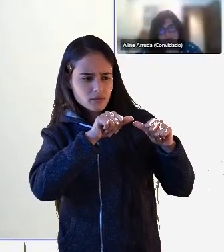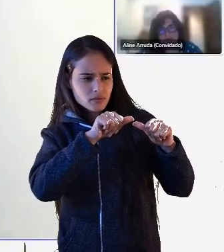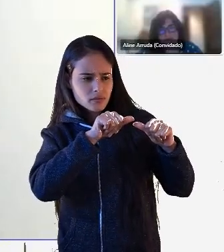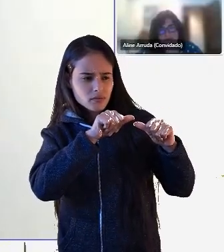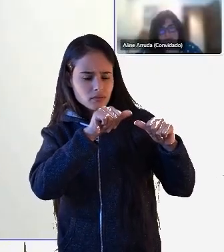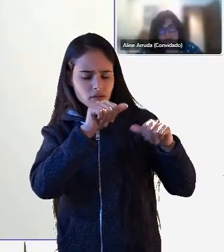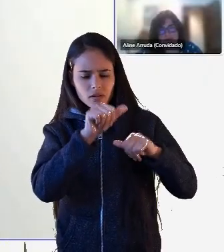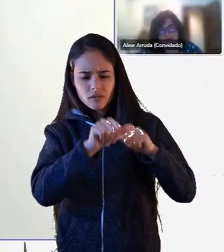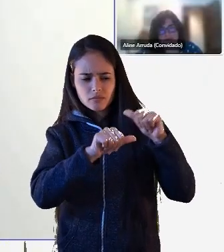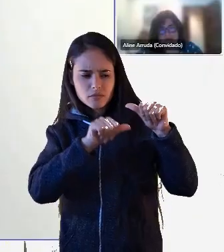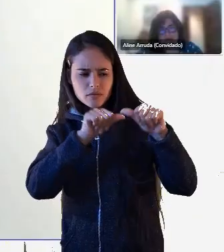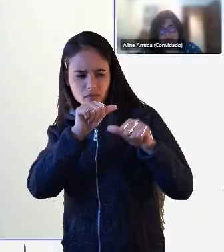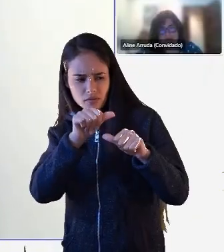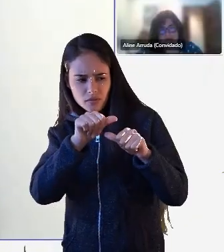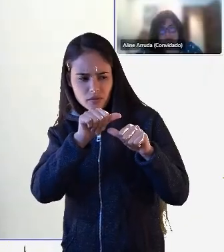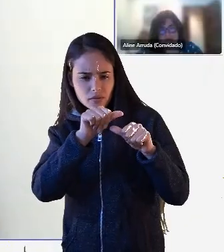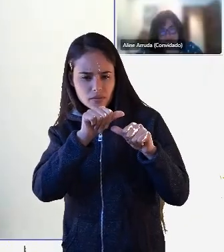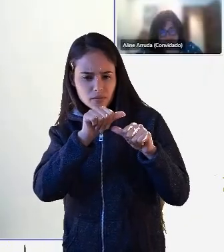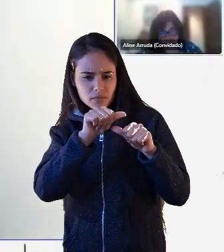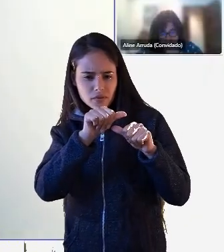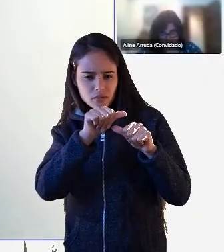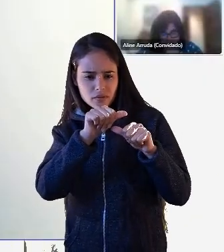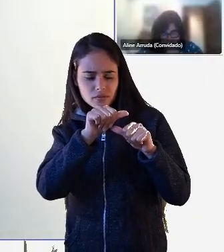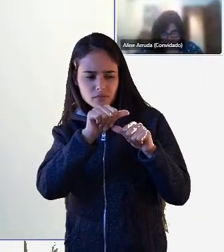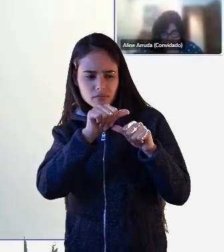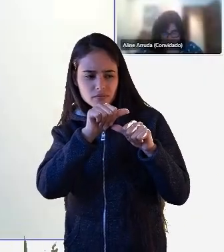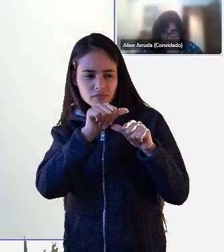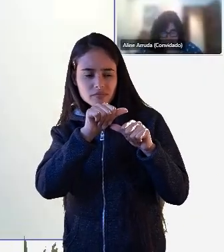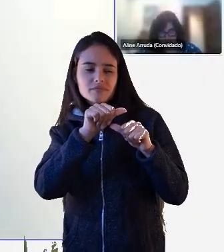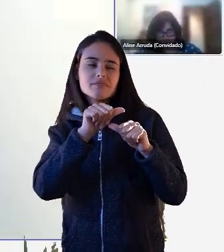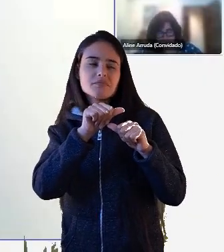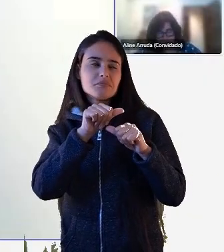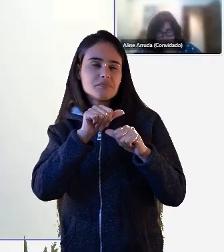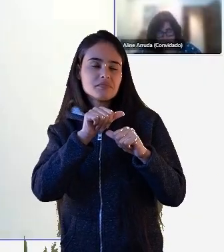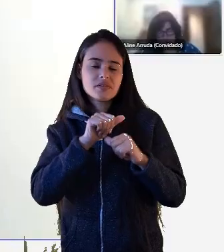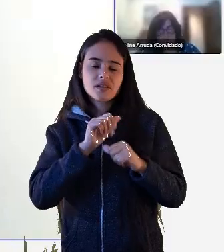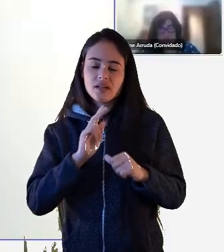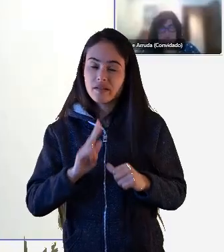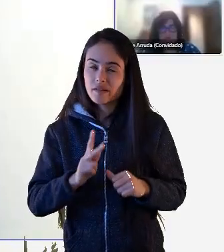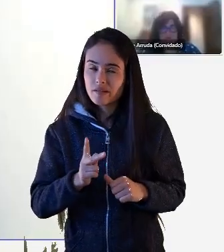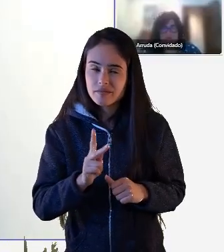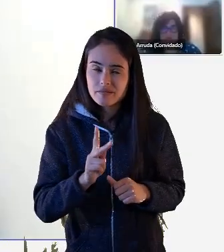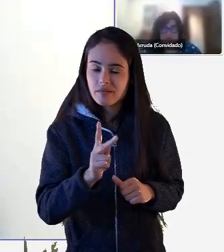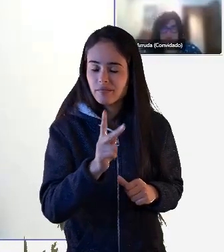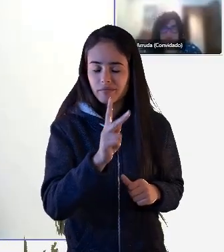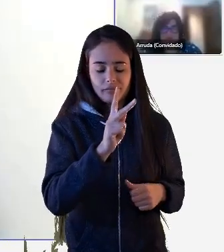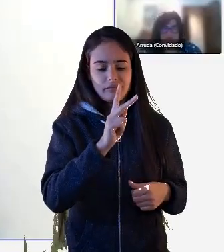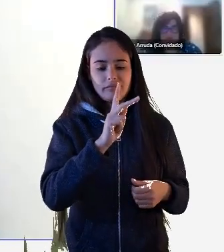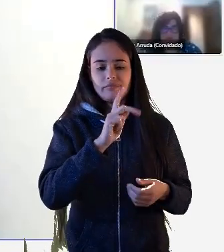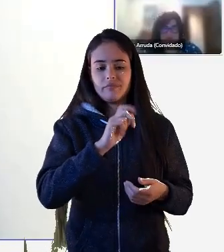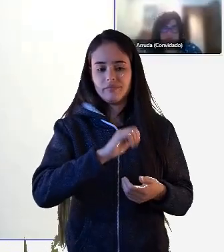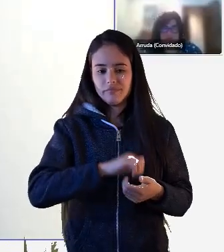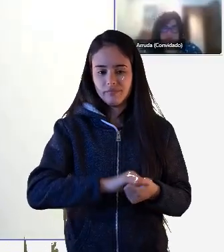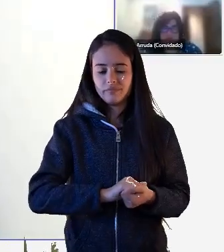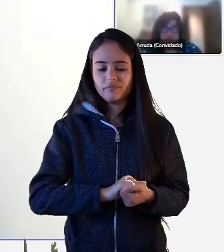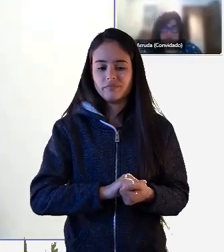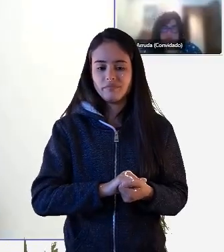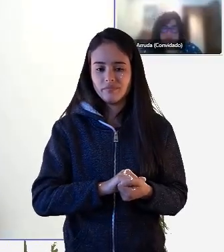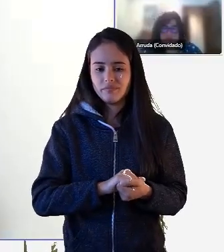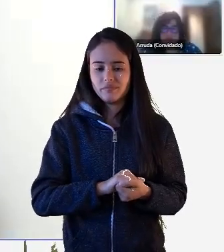pensamento afrocentrado, né? Nesse ano, todas as programações de todas as cidades tiveram que